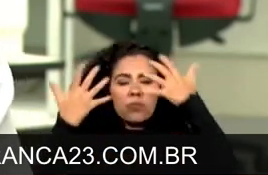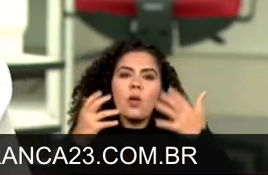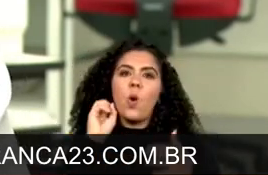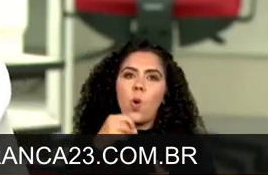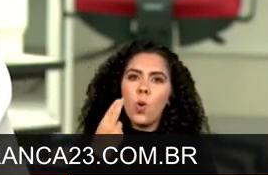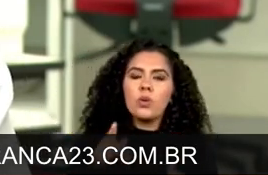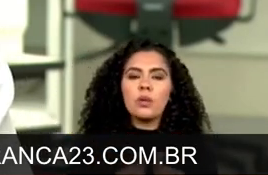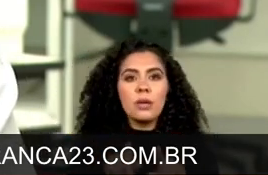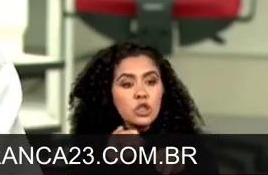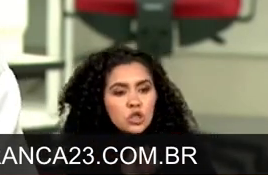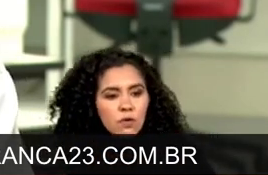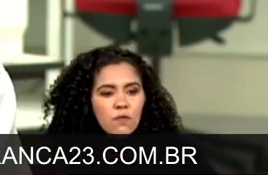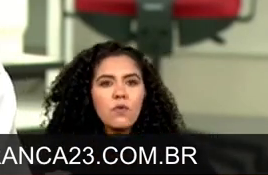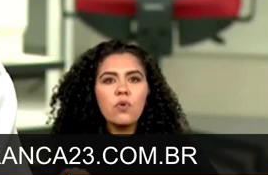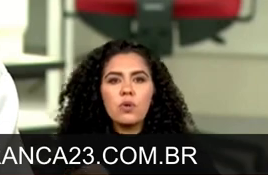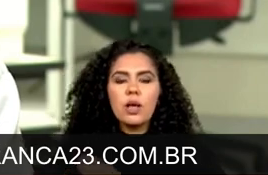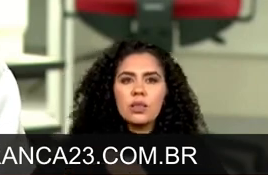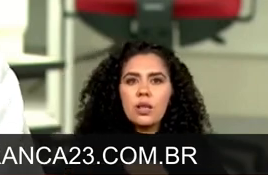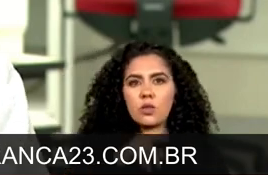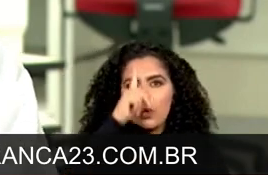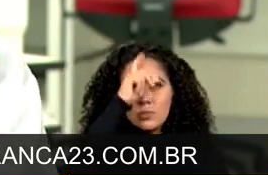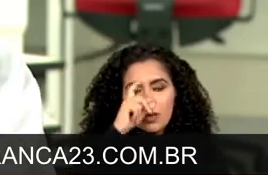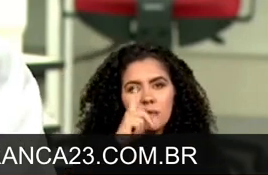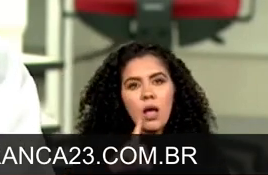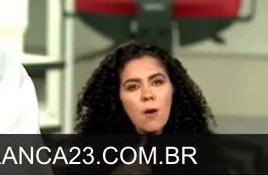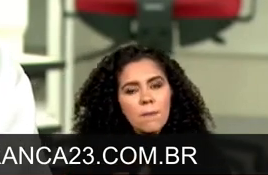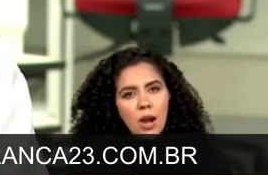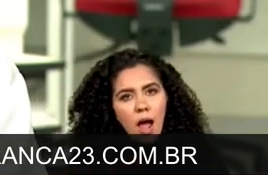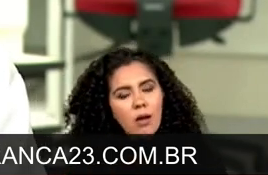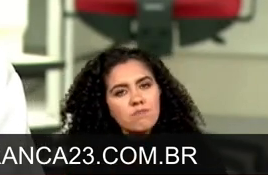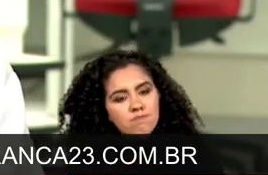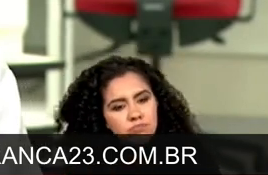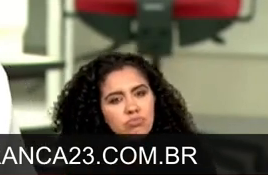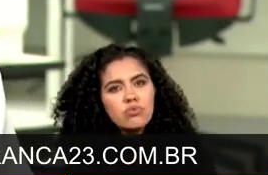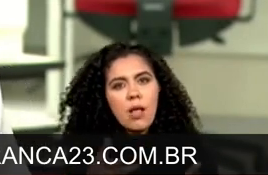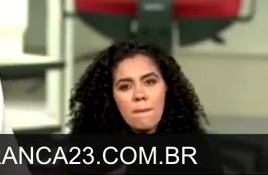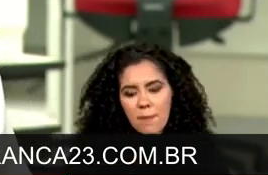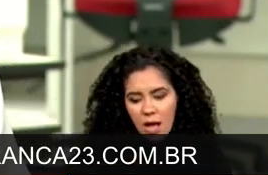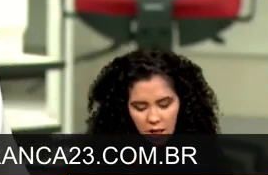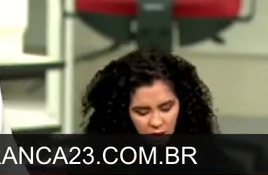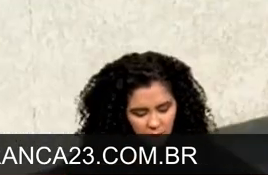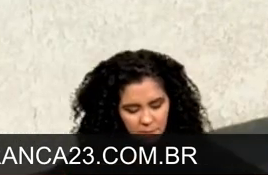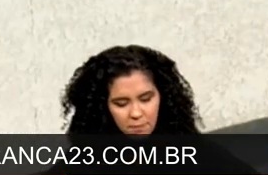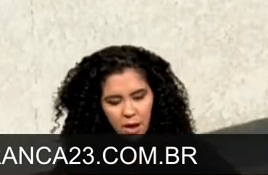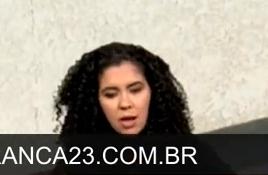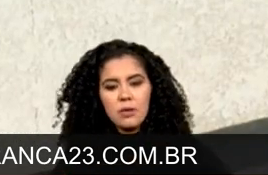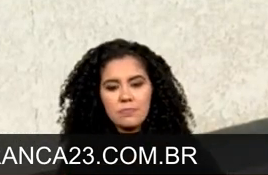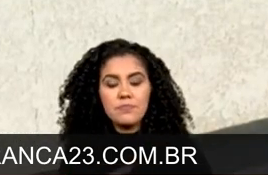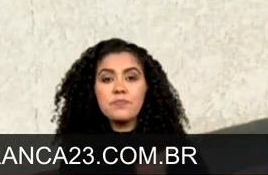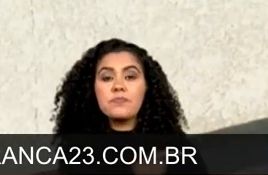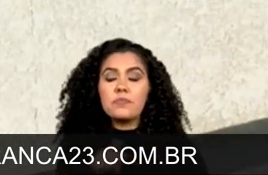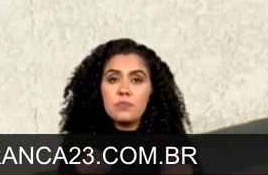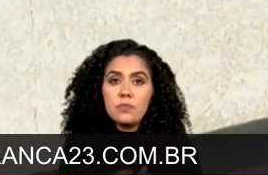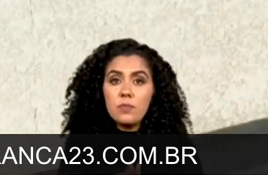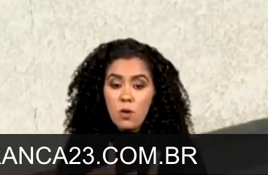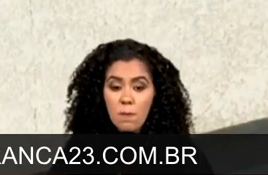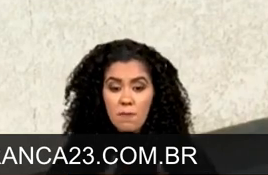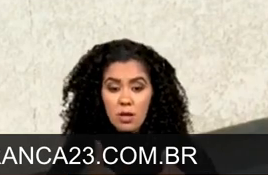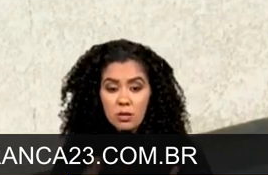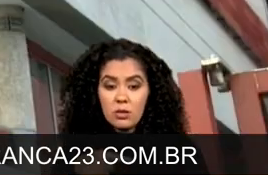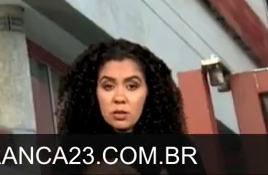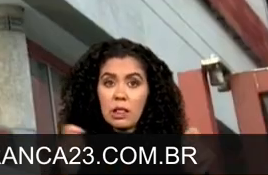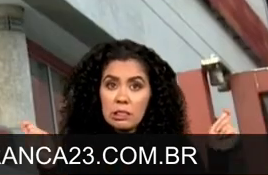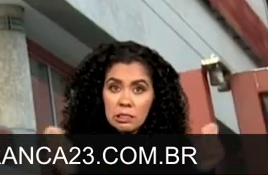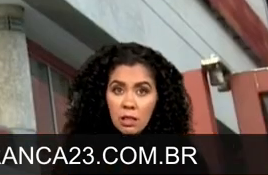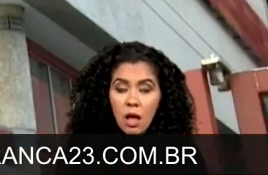divulgam dentro desse hospital a cultura de doação de órgãos. E quando tem um potencial doador, notifica centrais. Uma iniciativa que pode